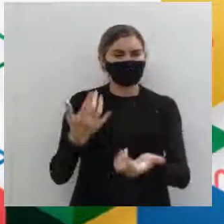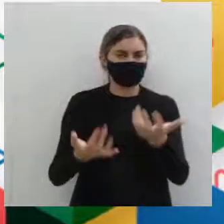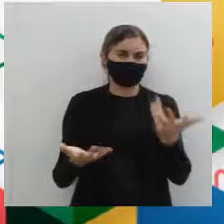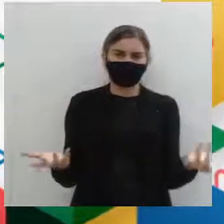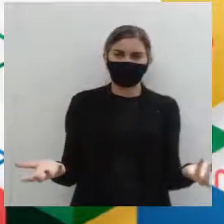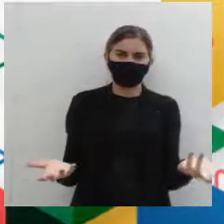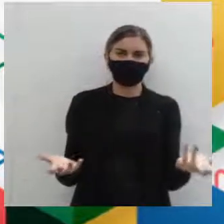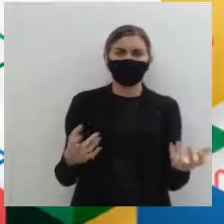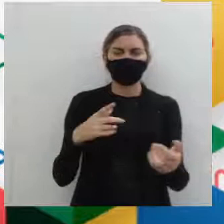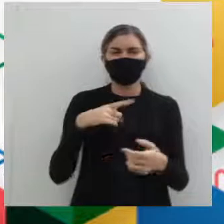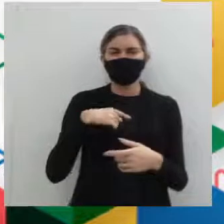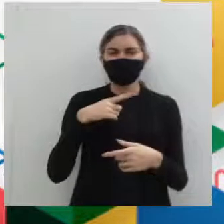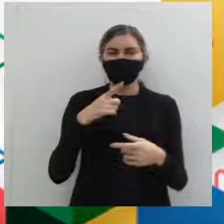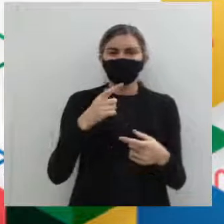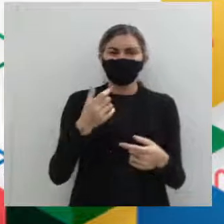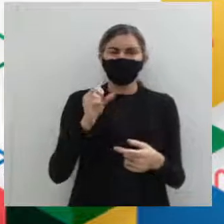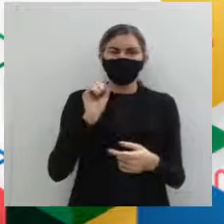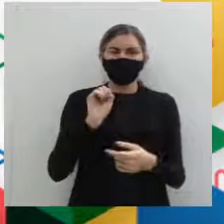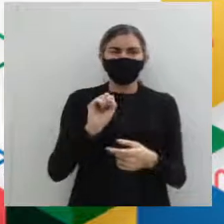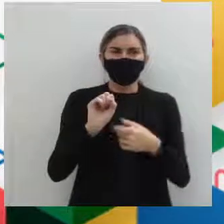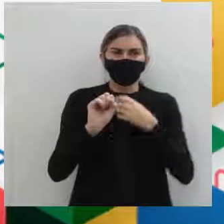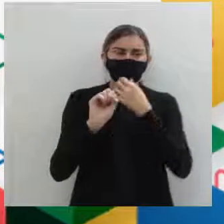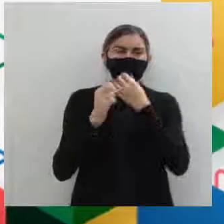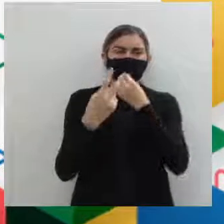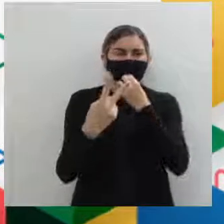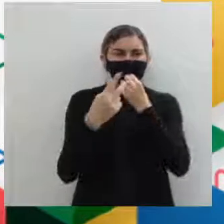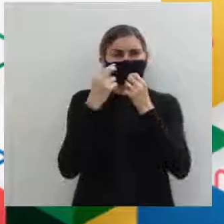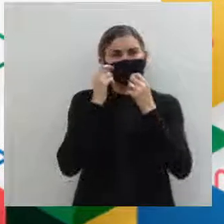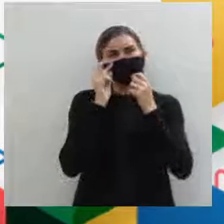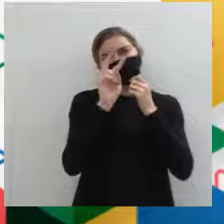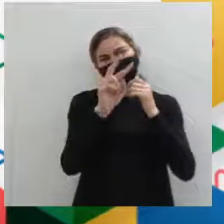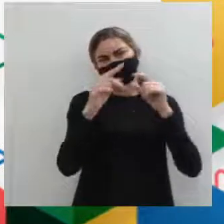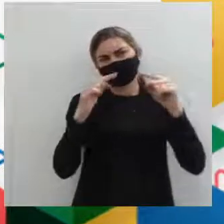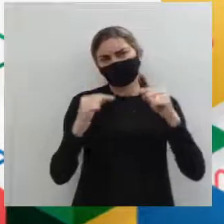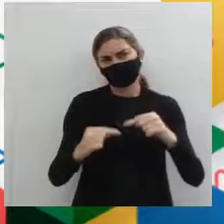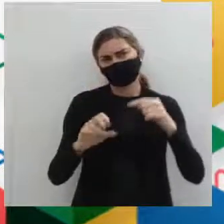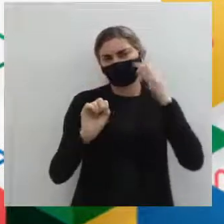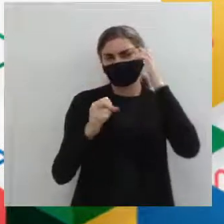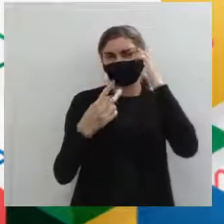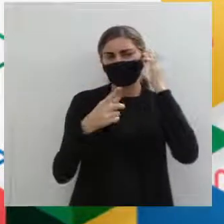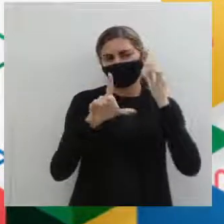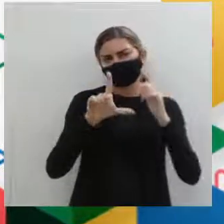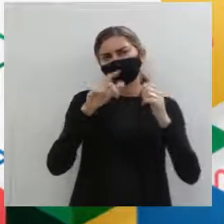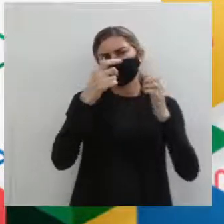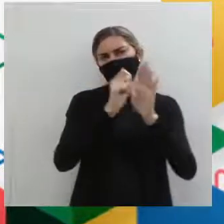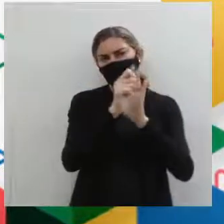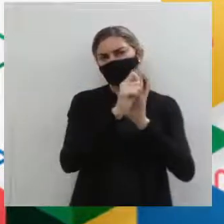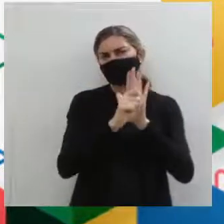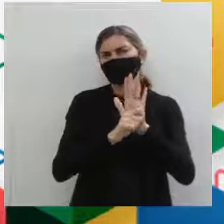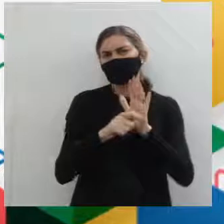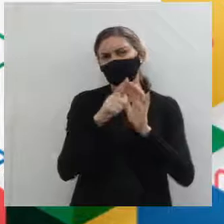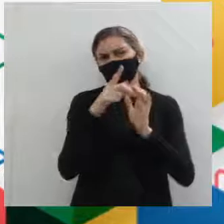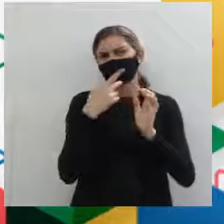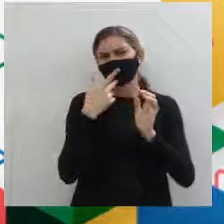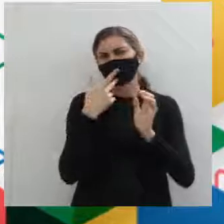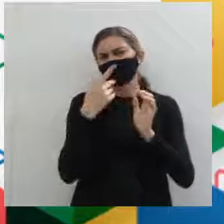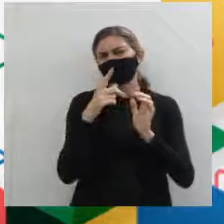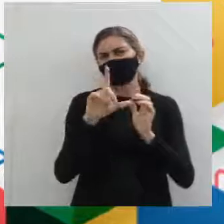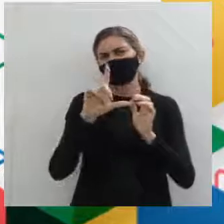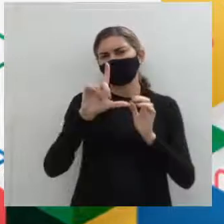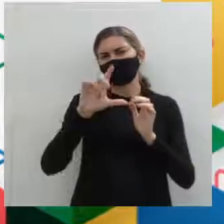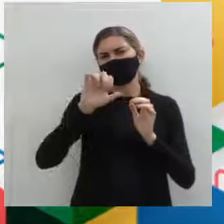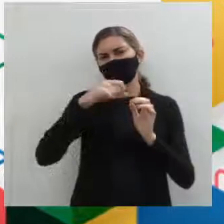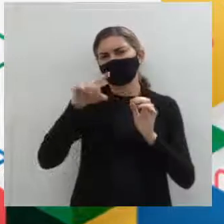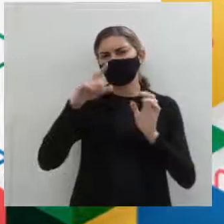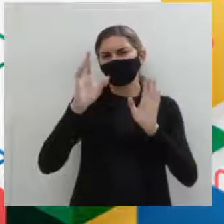bem? Na tese 82, que você pode observar ali embaixo, Lutero dá uma cutucada em Leão X.